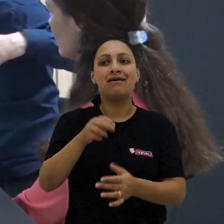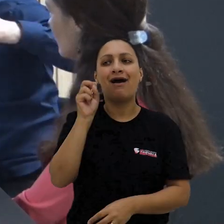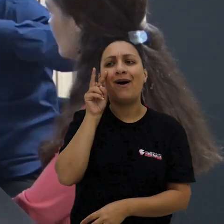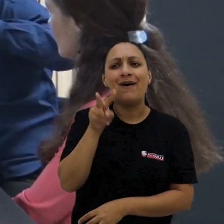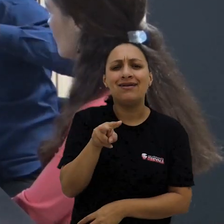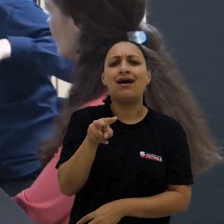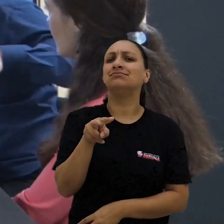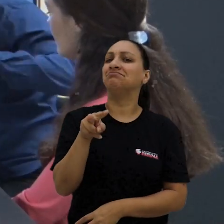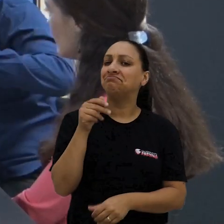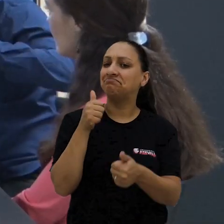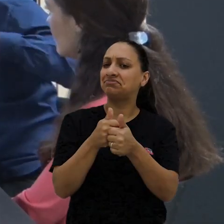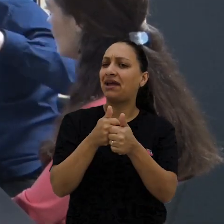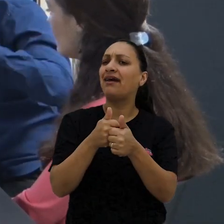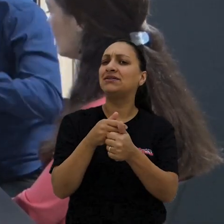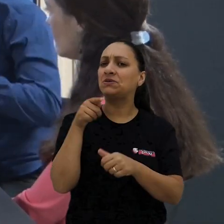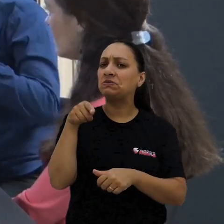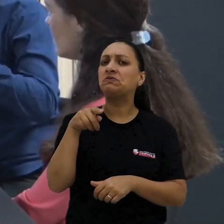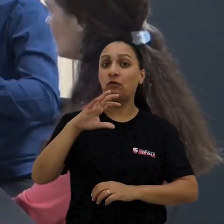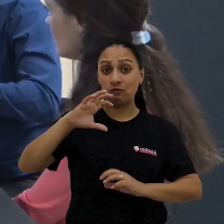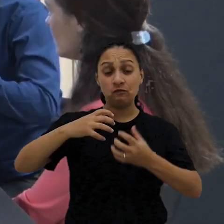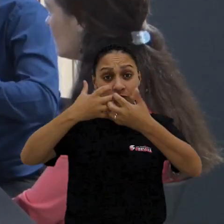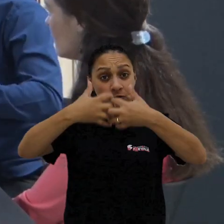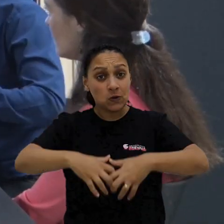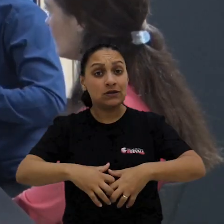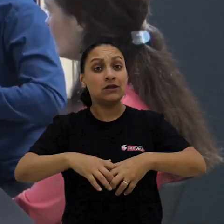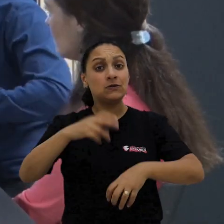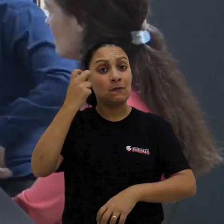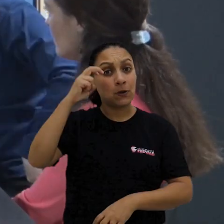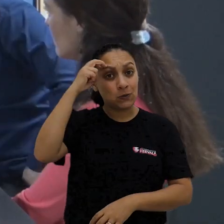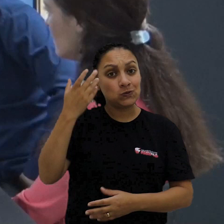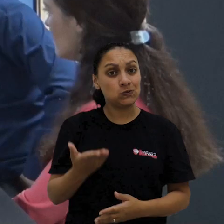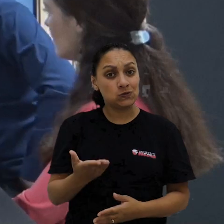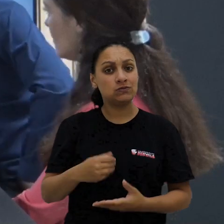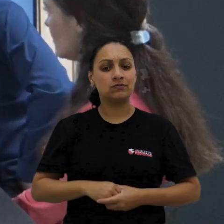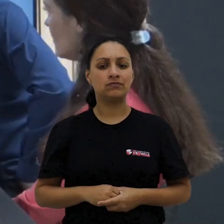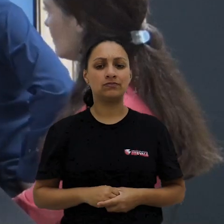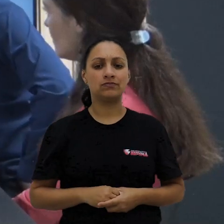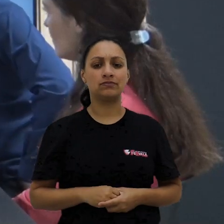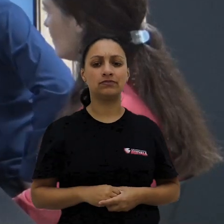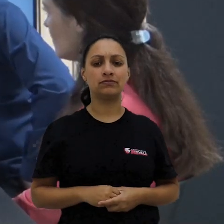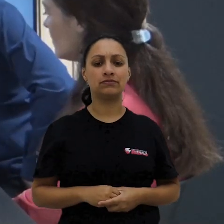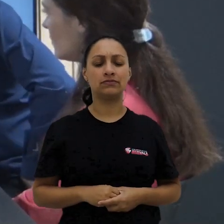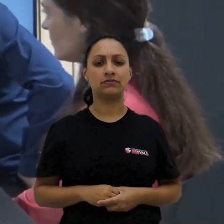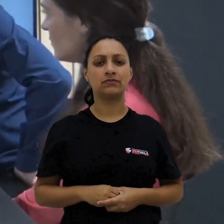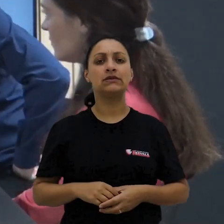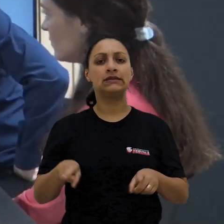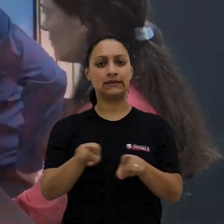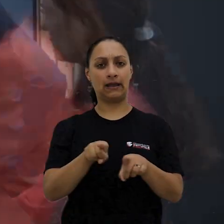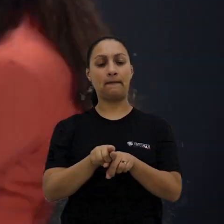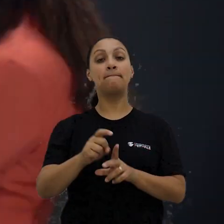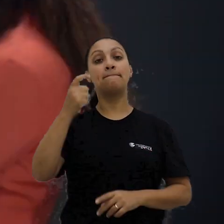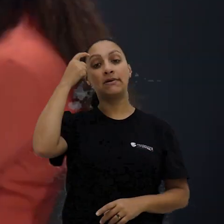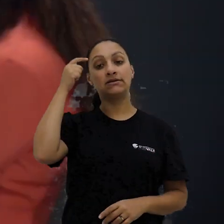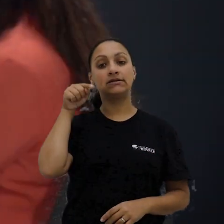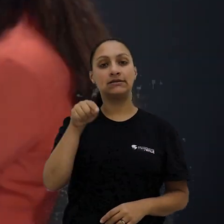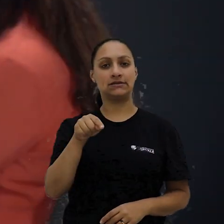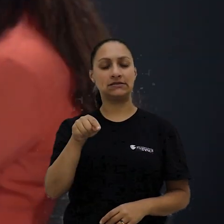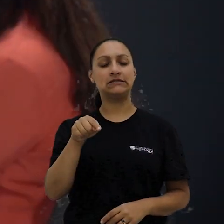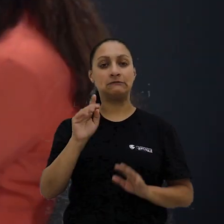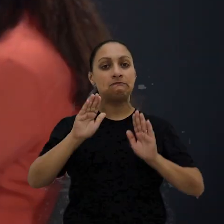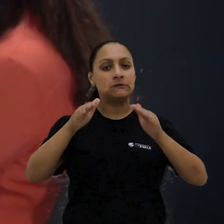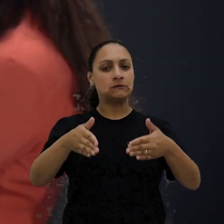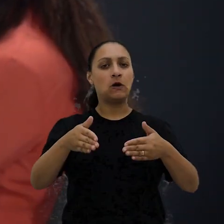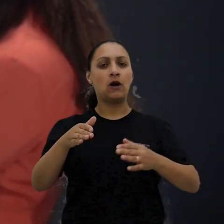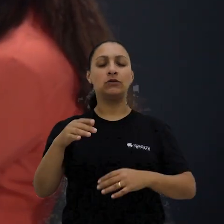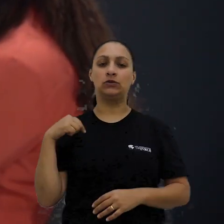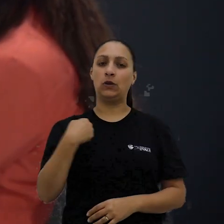olhar o que tem perto, o que está funcionando. Sim. E é uma cultura construída, né? E pensando em parque, pensando nesse em específico, rodada de negócios,